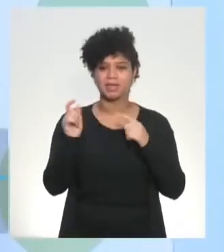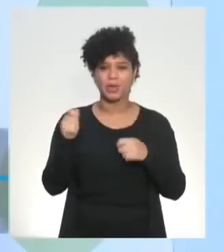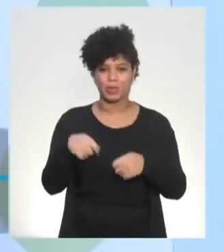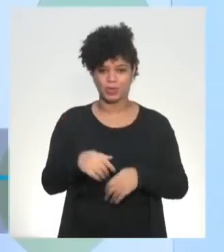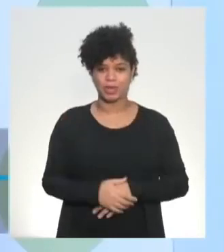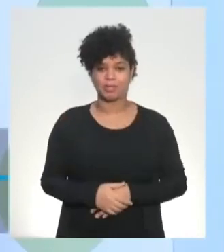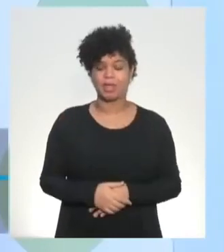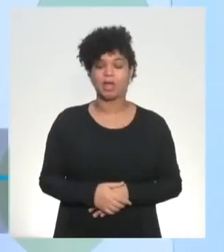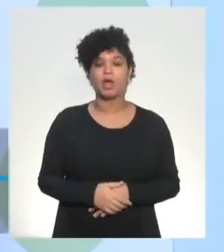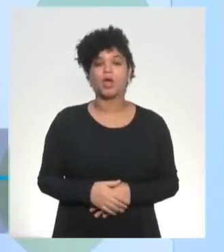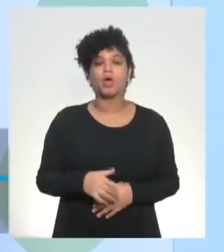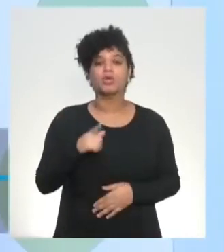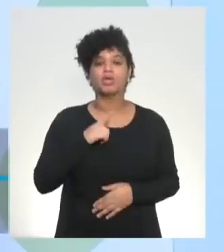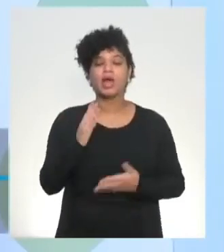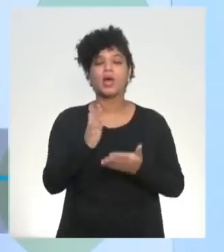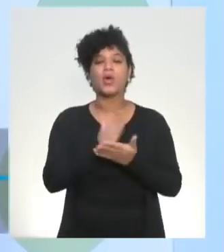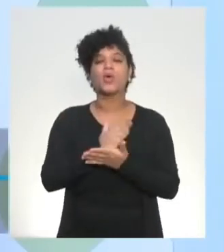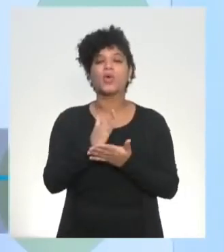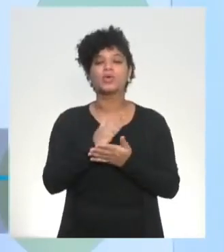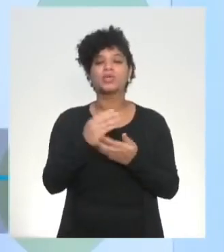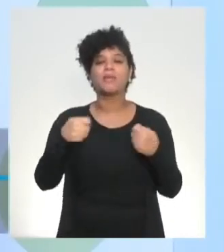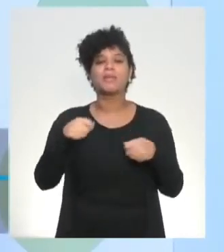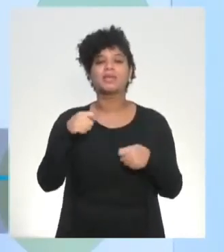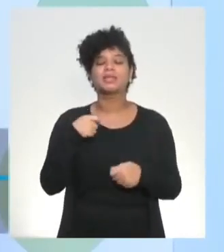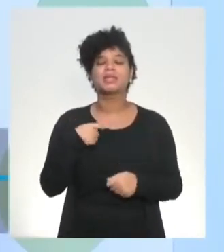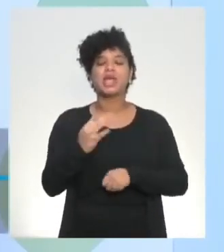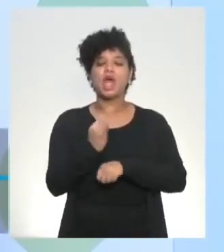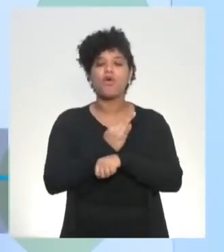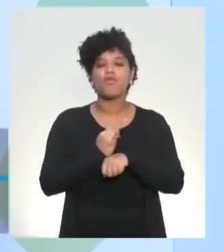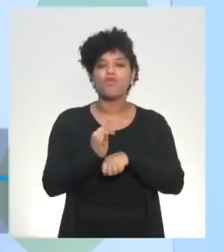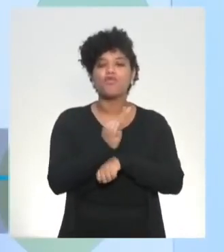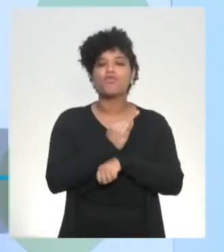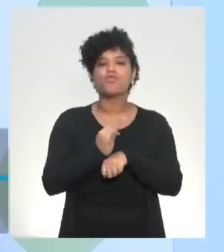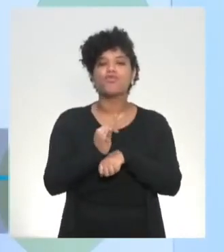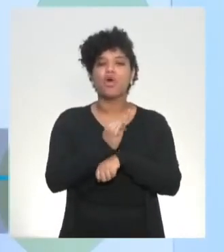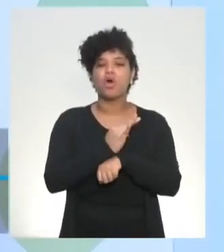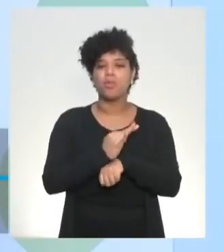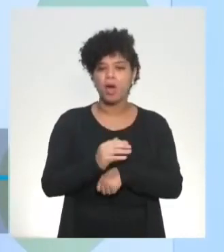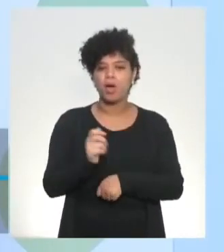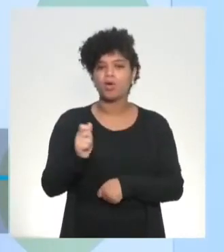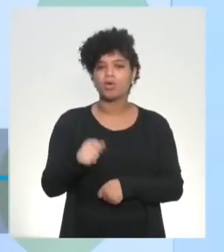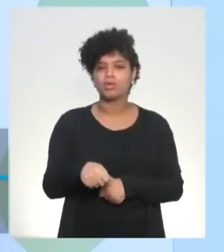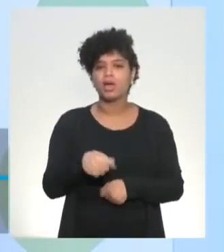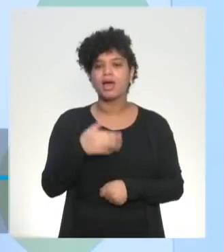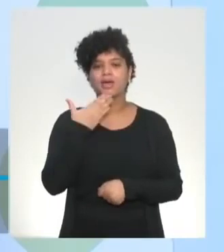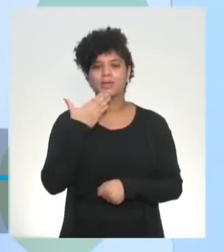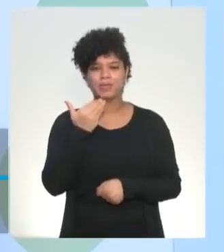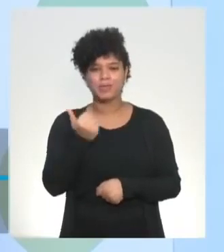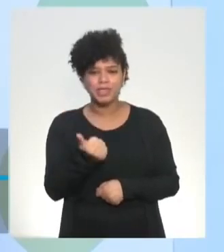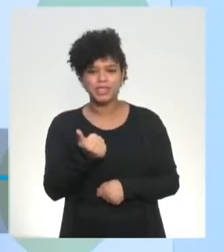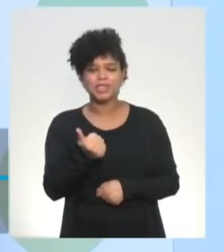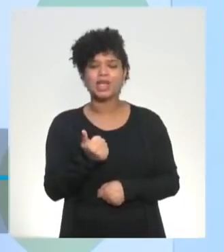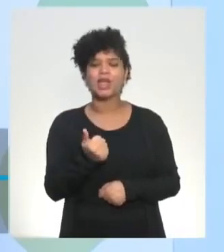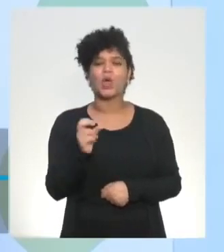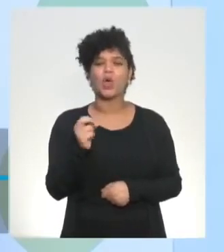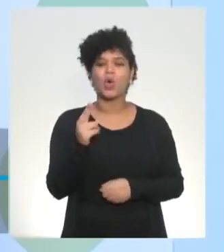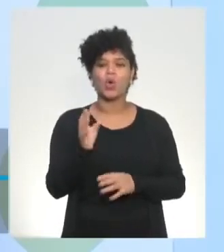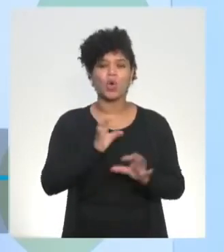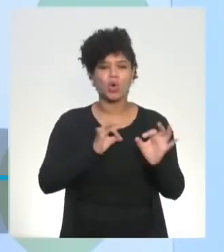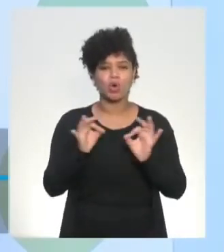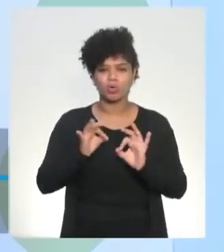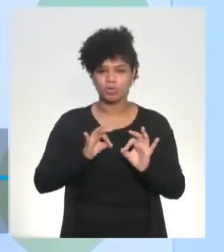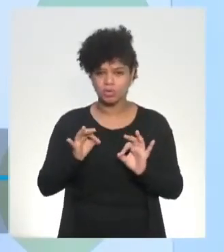Muito comum em casos em que precisa ser formal para solicitar algum tipo de procedimento, algum